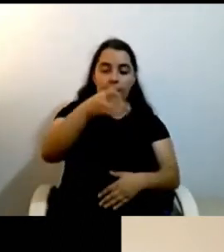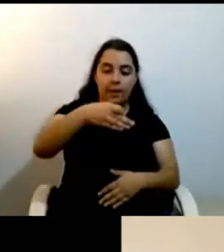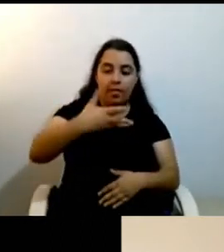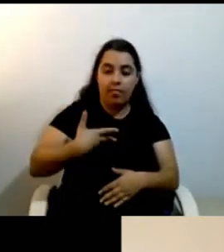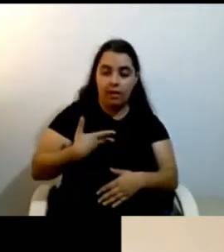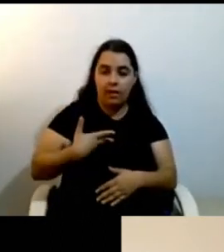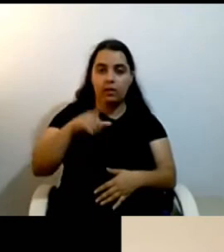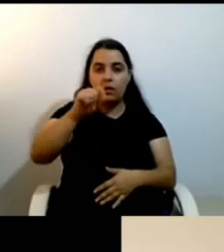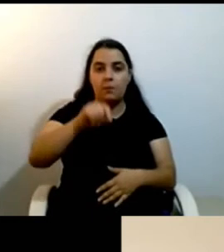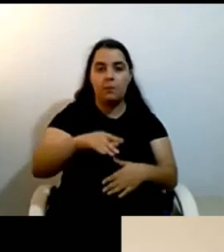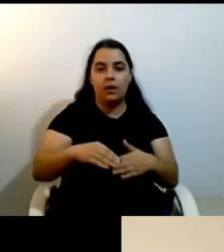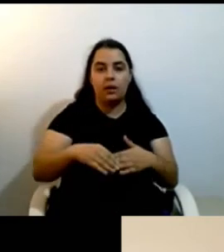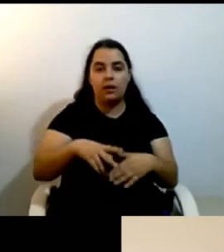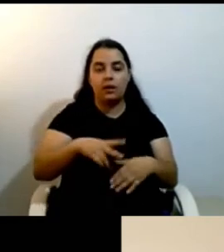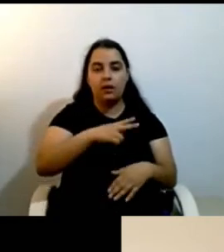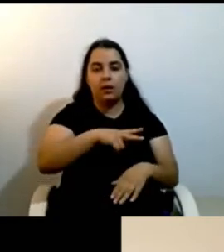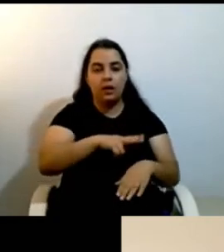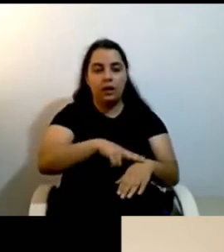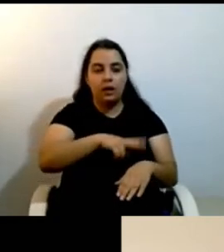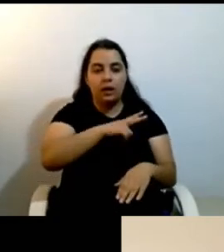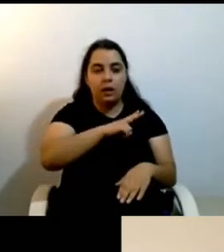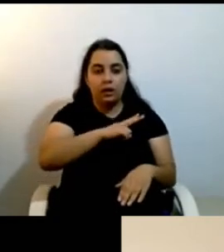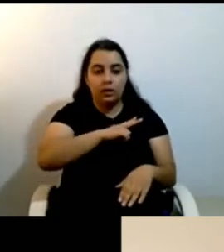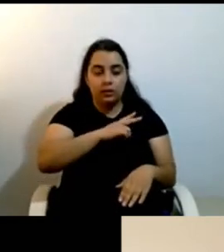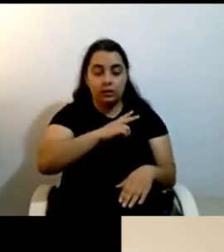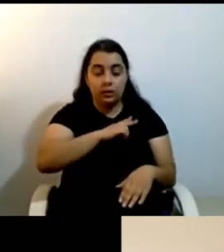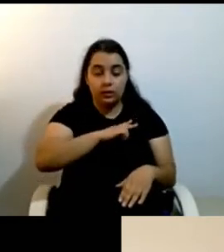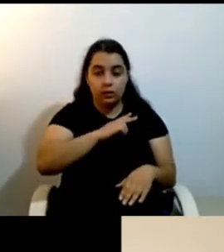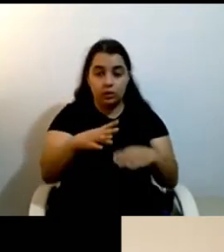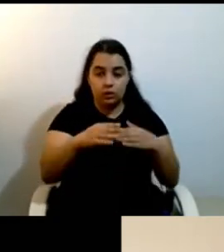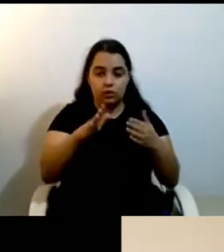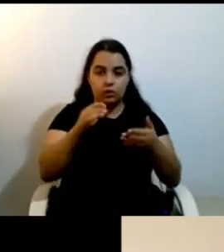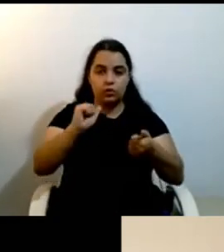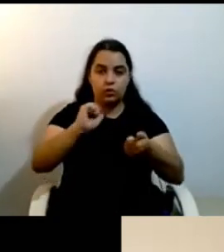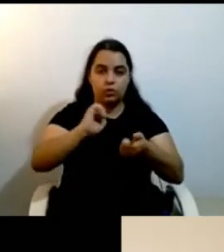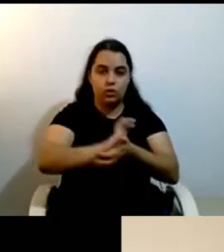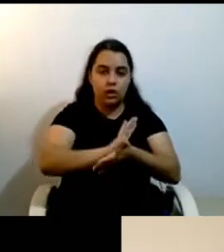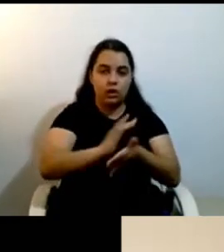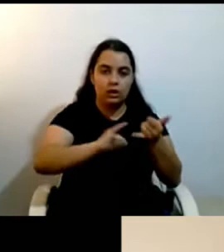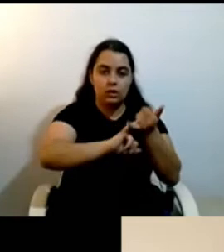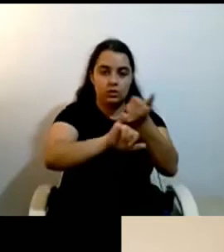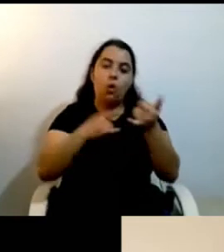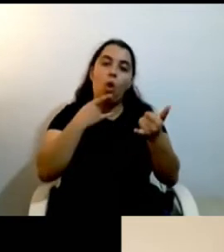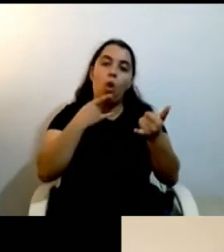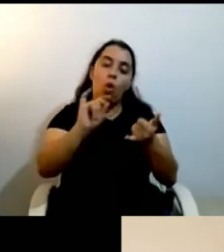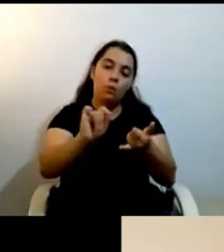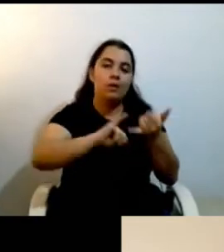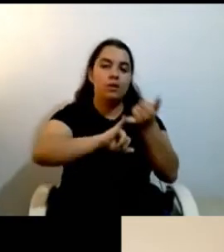do jornal da Associação, que se chama precisamente Jornal Associação.